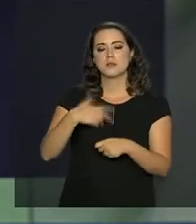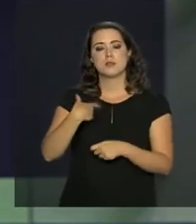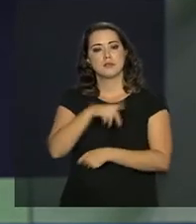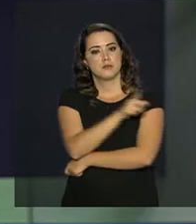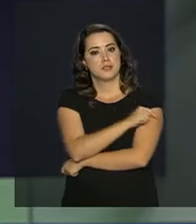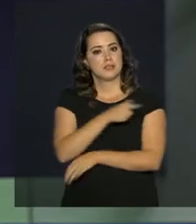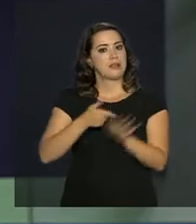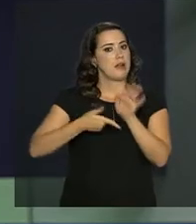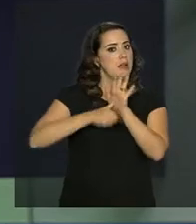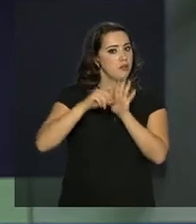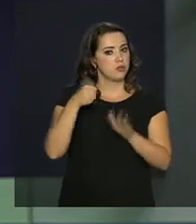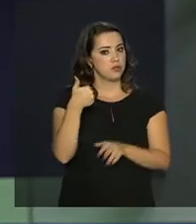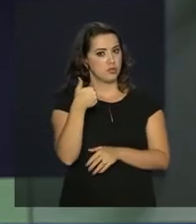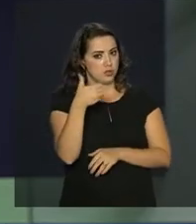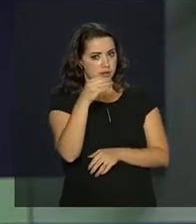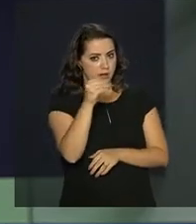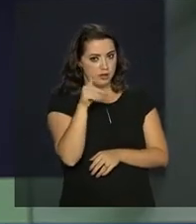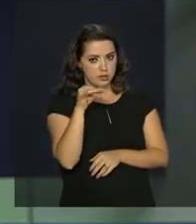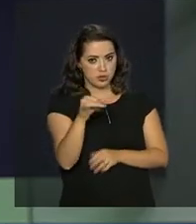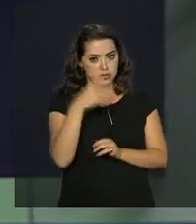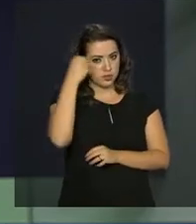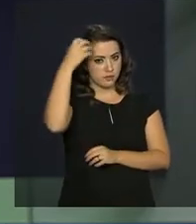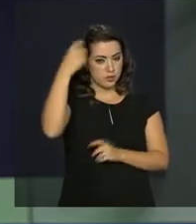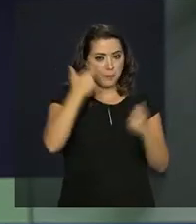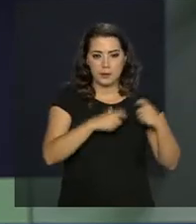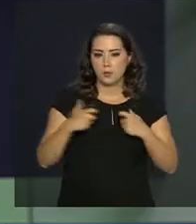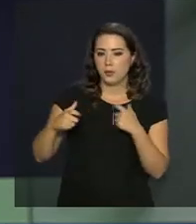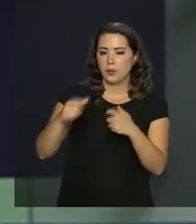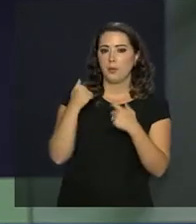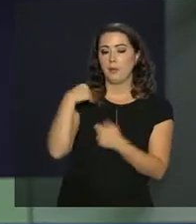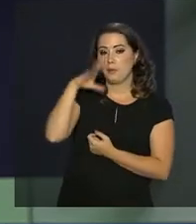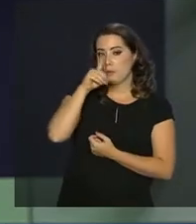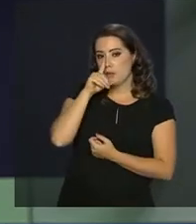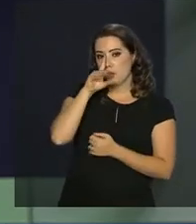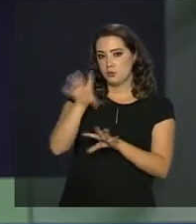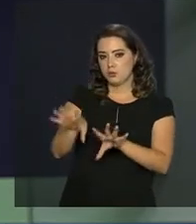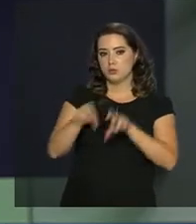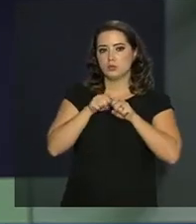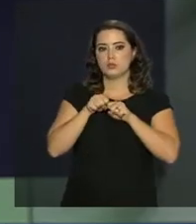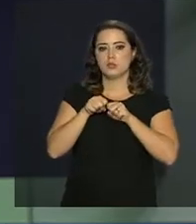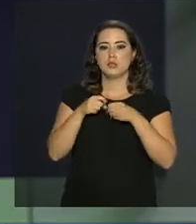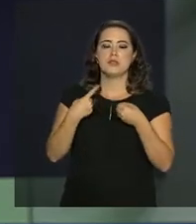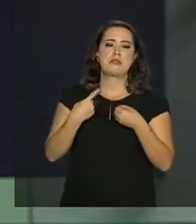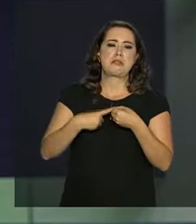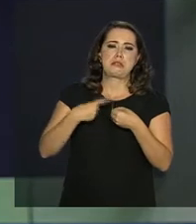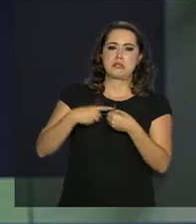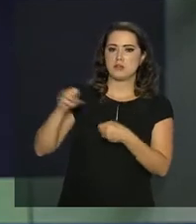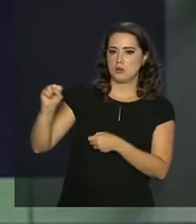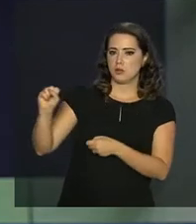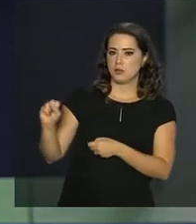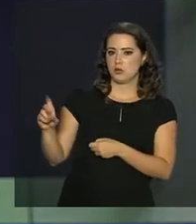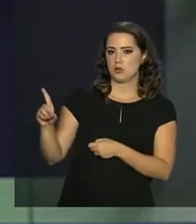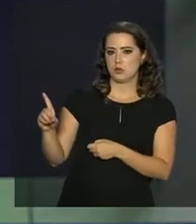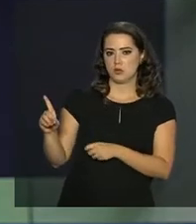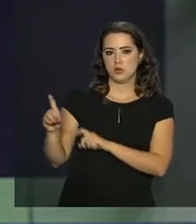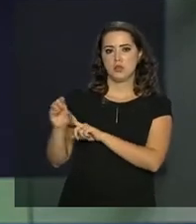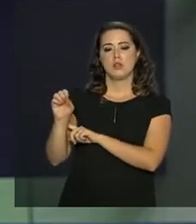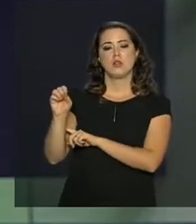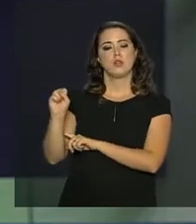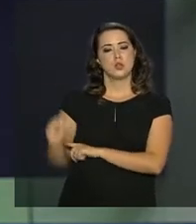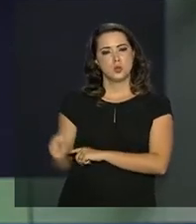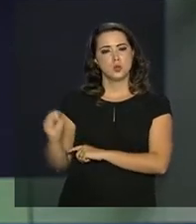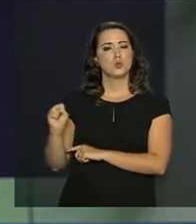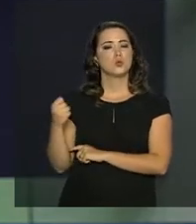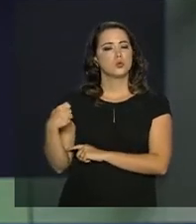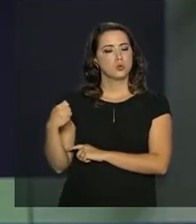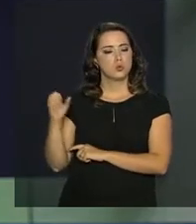menos 10 dias antes de viajar para áreas com maior risco, como áreas metropolitanas das regiões Sudeste e